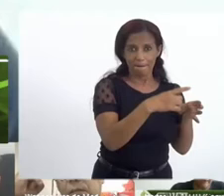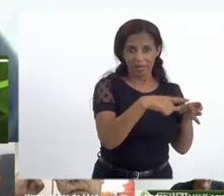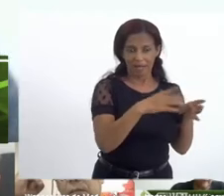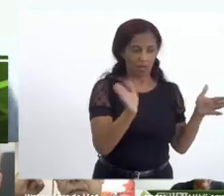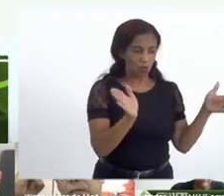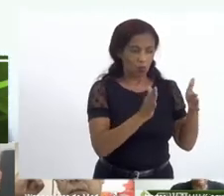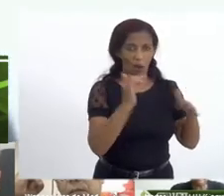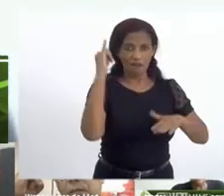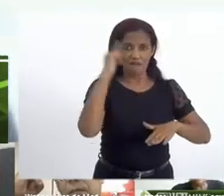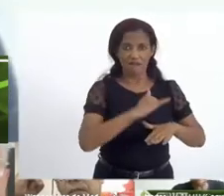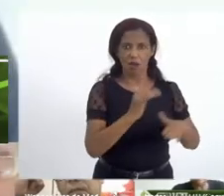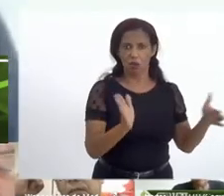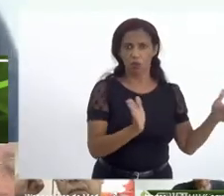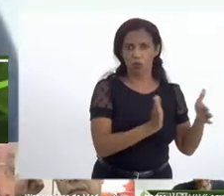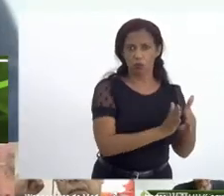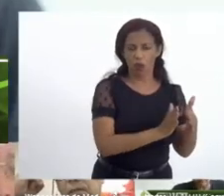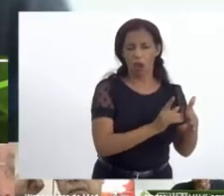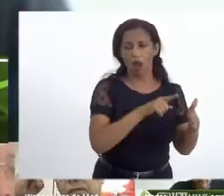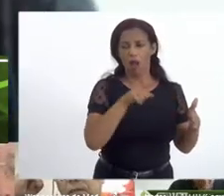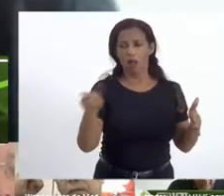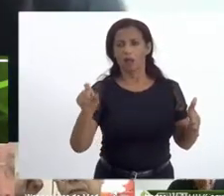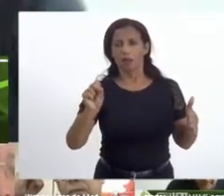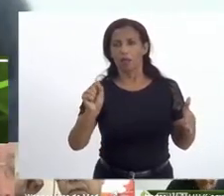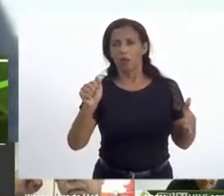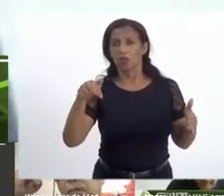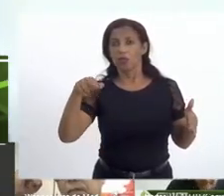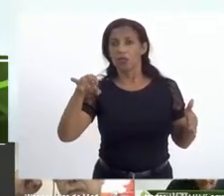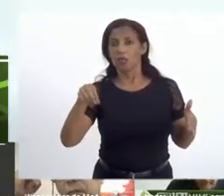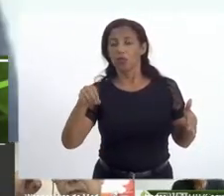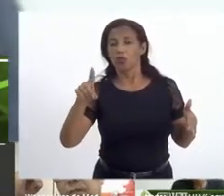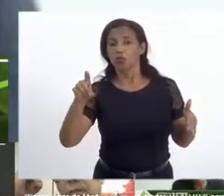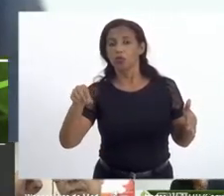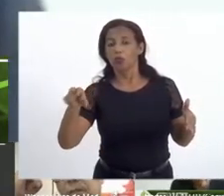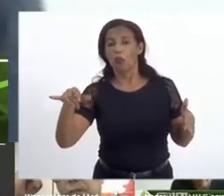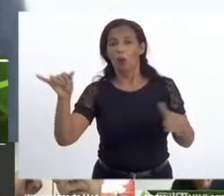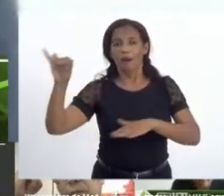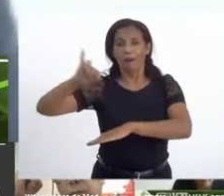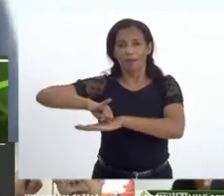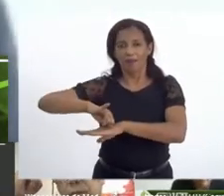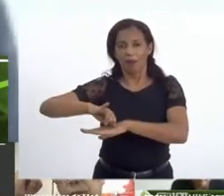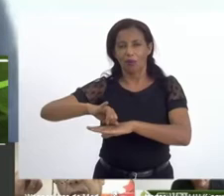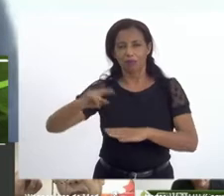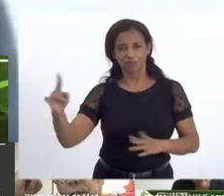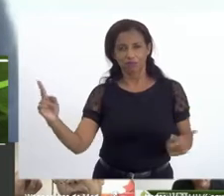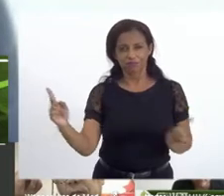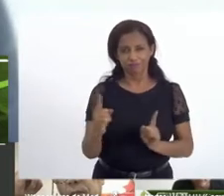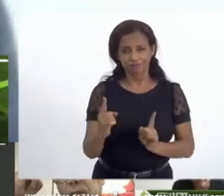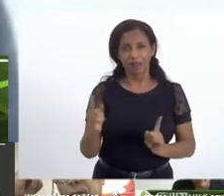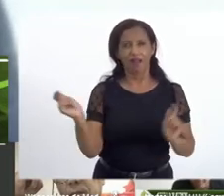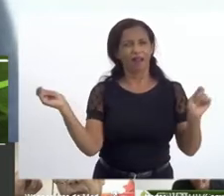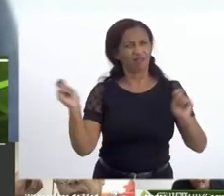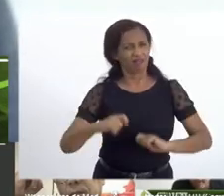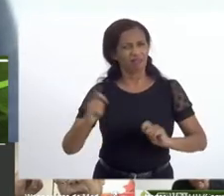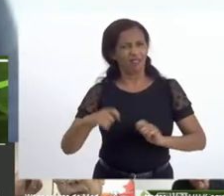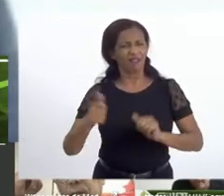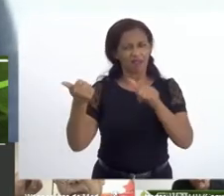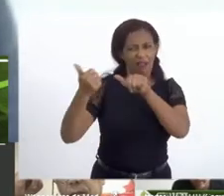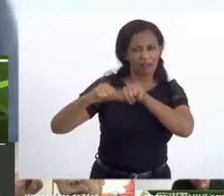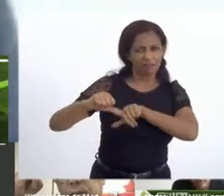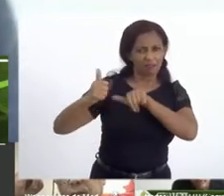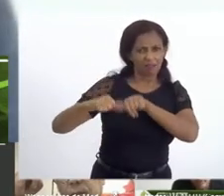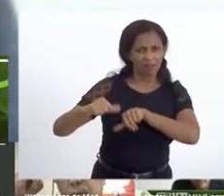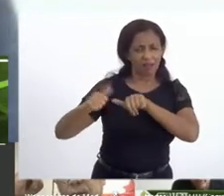aeronave, pela característica dos passageiros. Então, eu acho que se for possível analisar